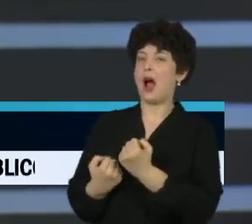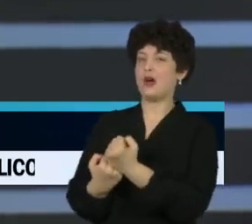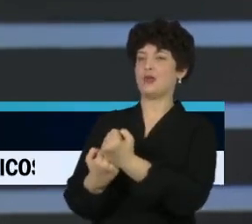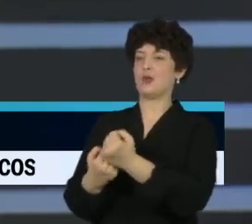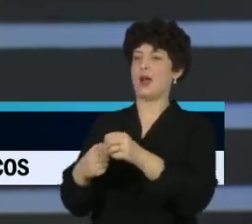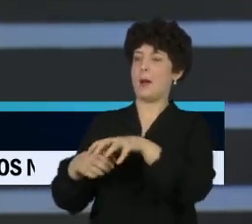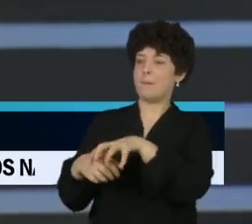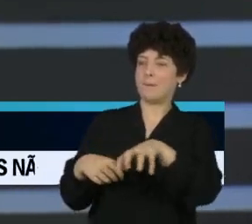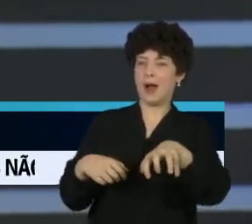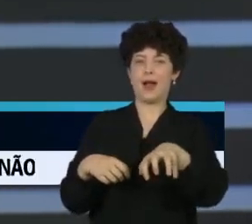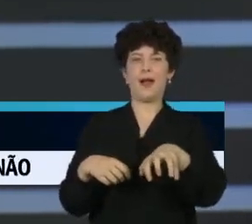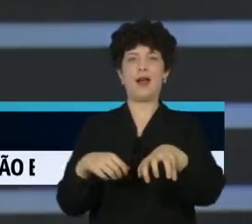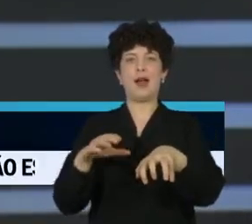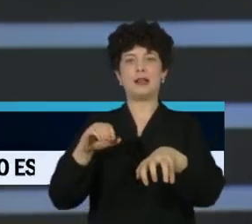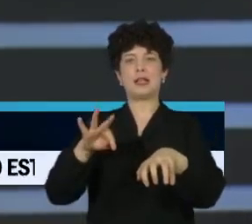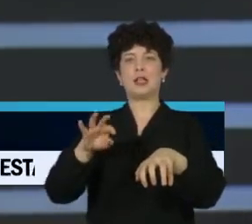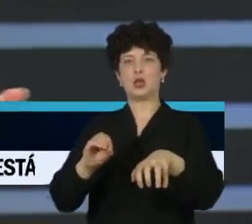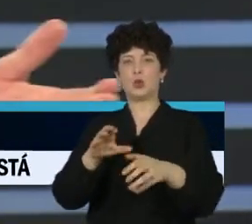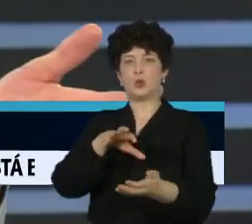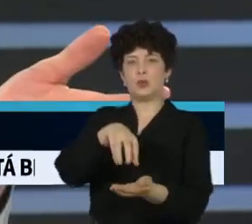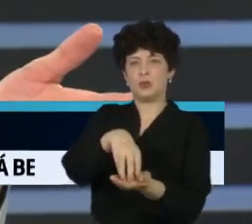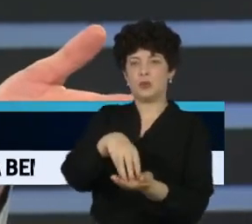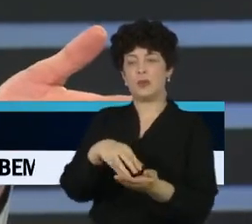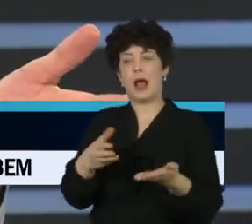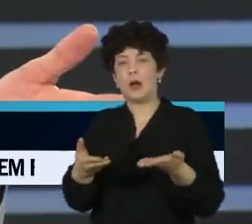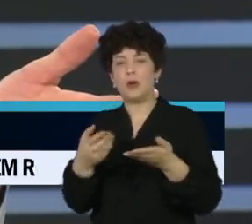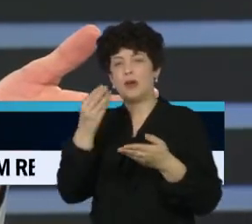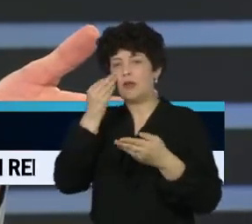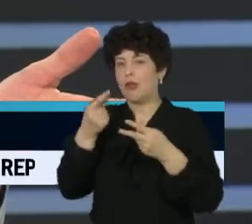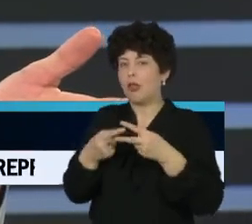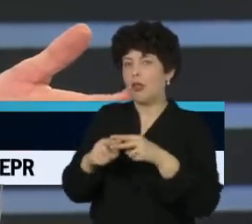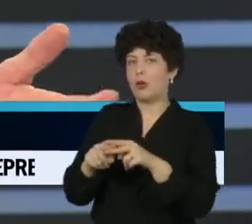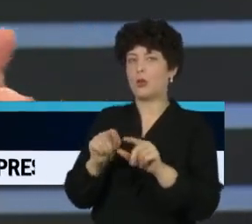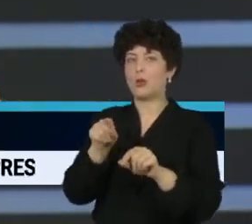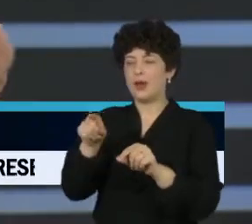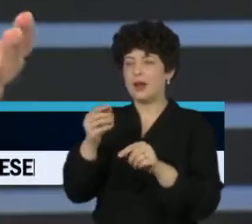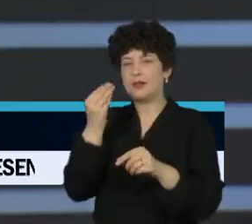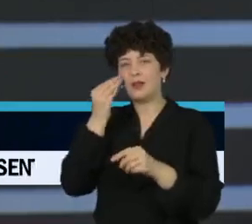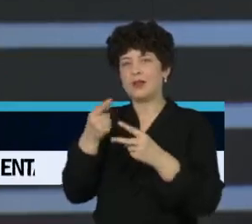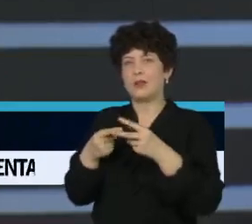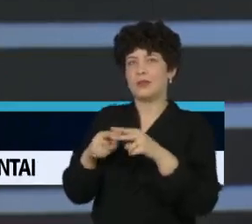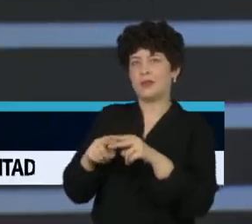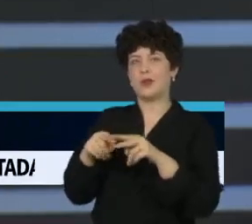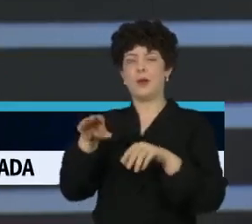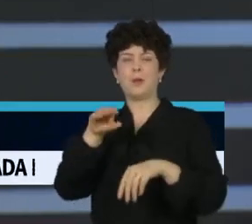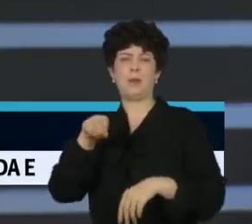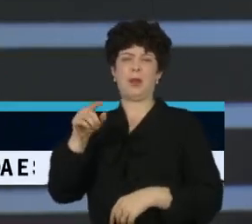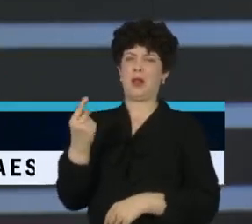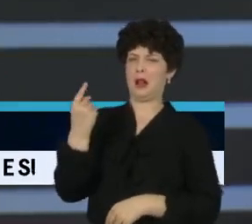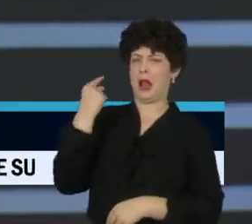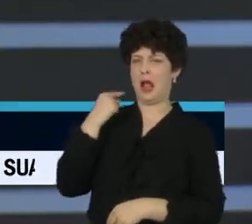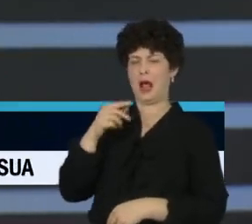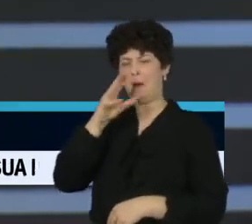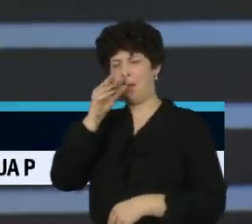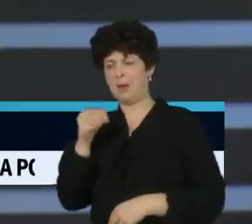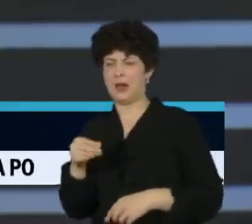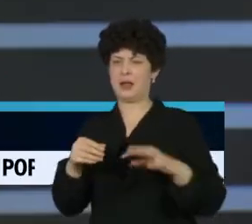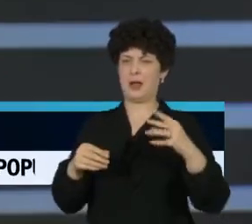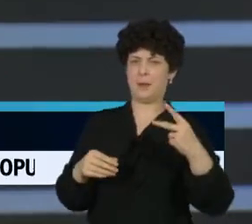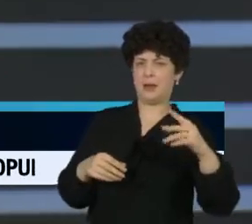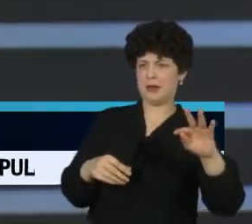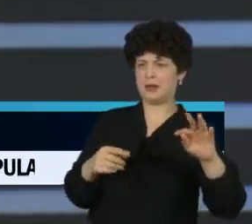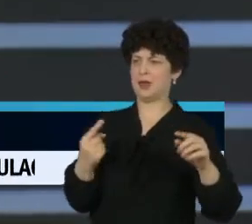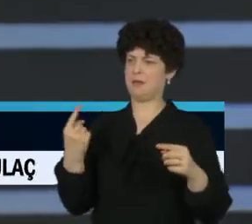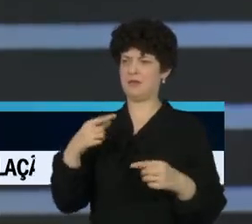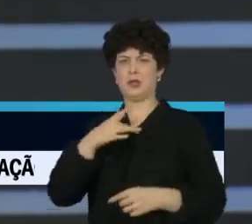centro. E uma crítica que ele está tentando corrigir agora nesse discurso. Ele tentou corrigir, fez um discurso falando que na época do PSDB com o PT, a